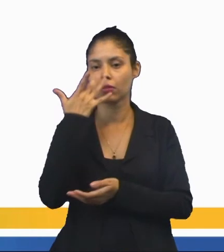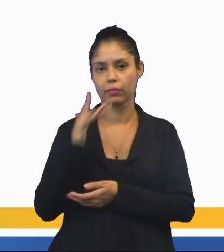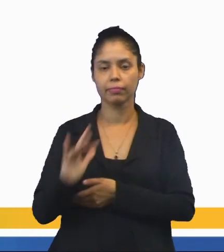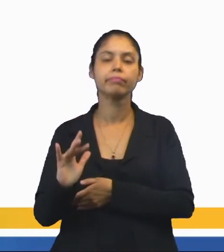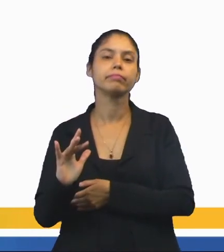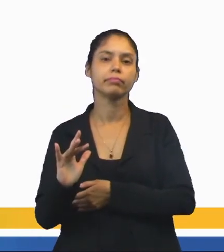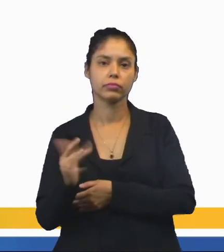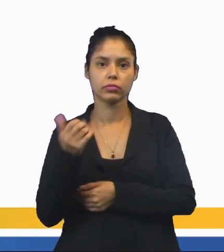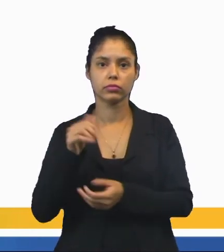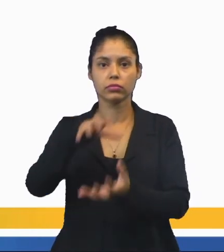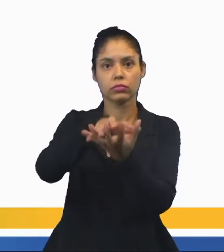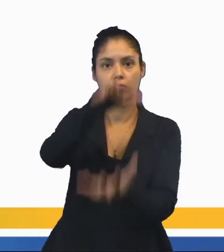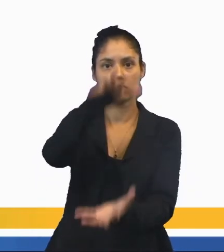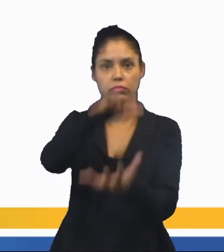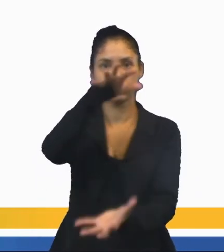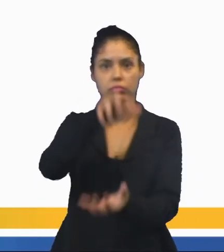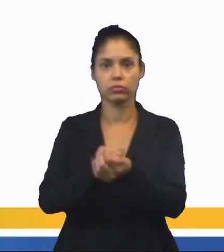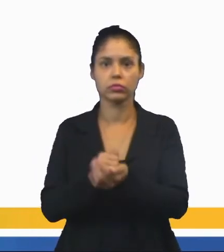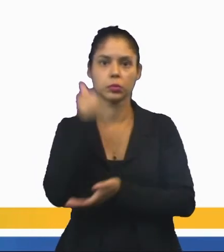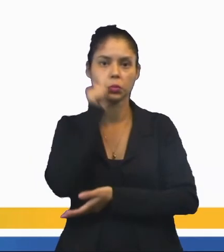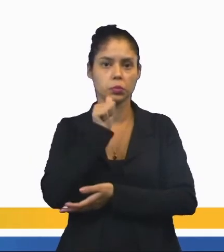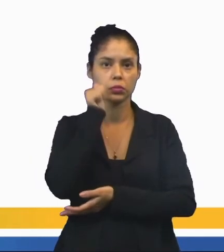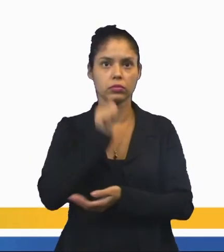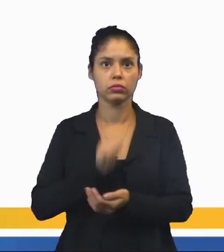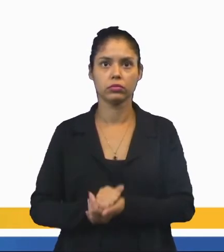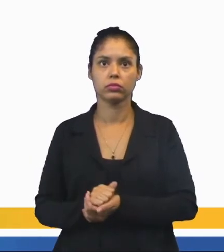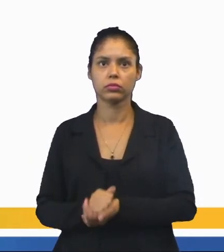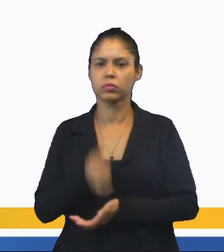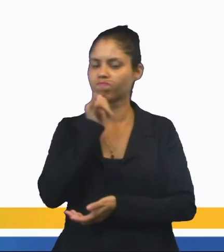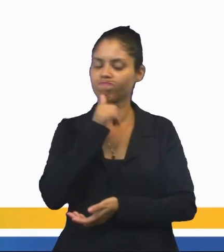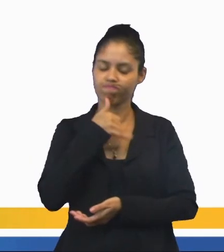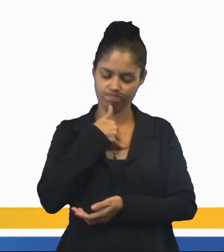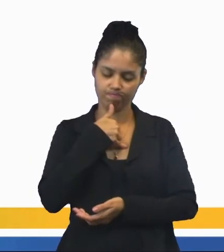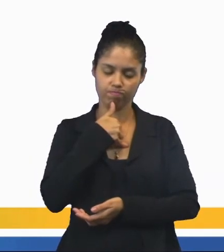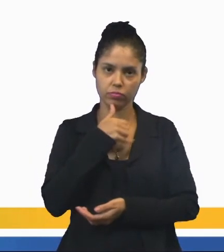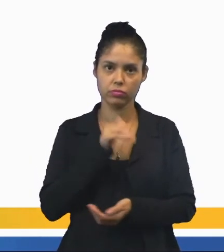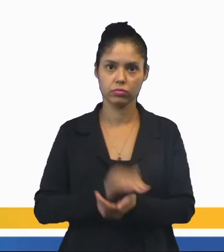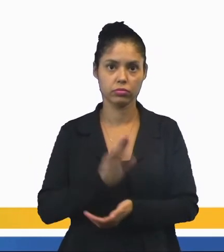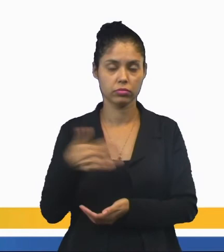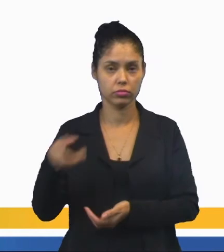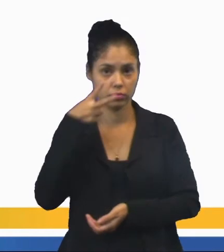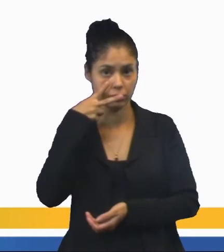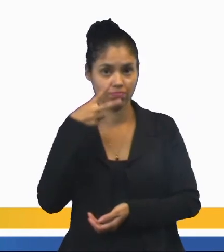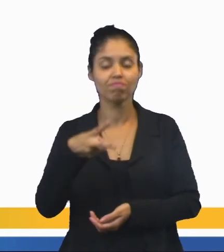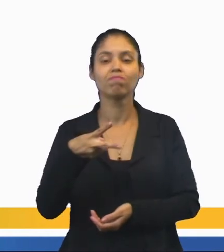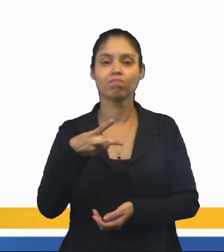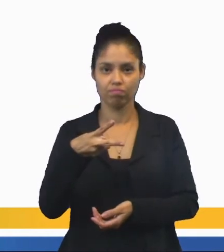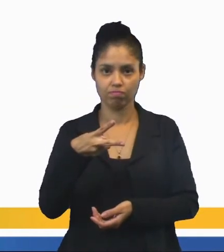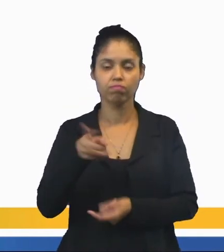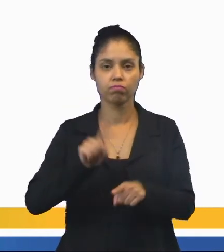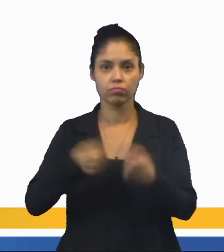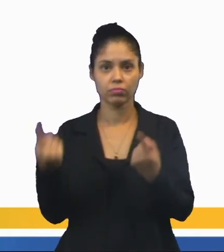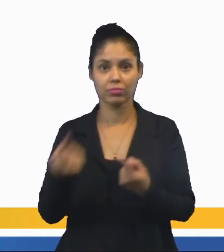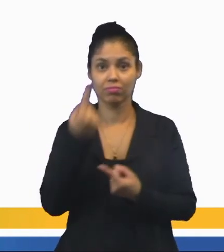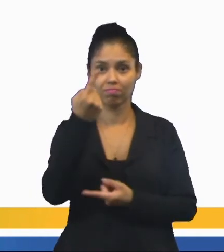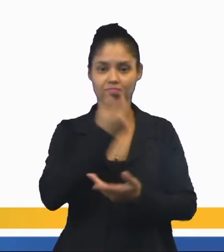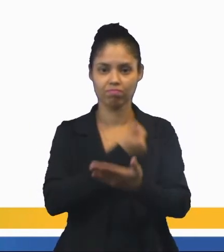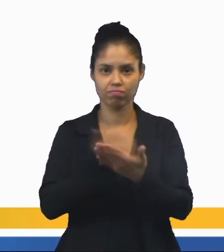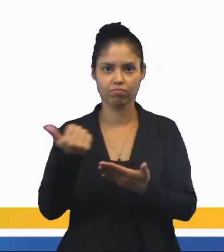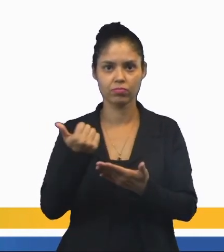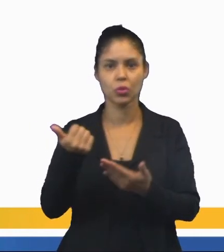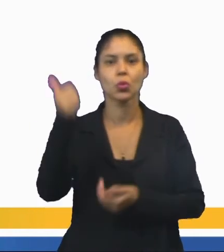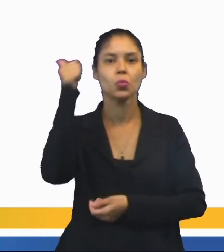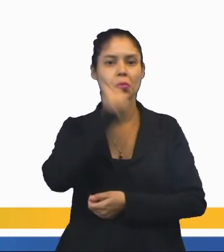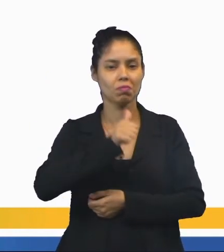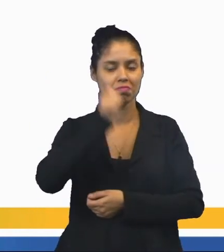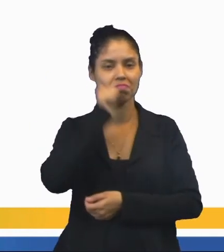crianças, idosos, mulheres. Gente, que tristeza quando a gente ouve mais um ato contra uma